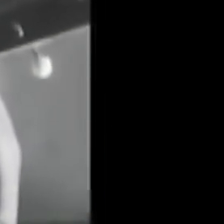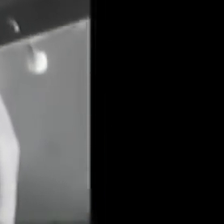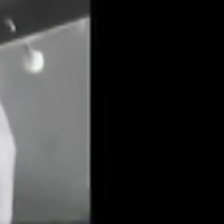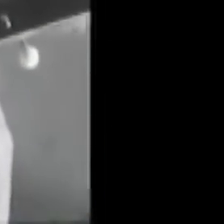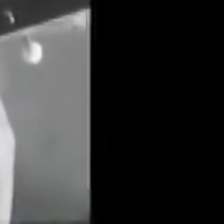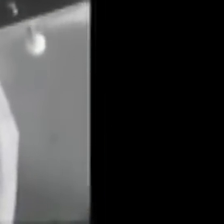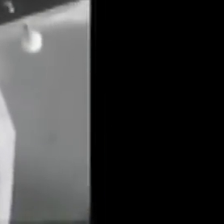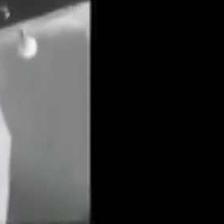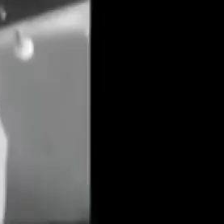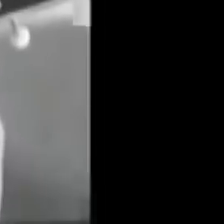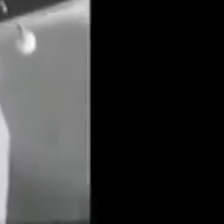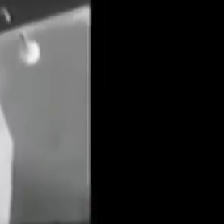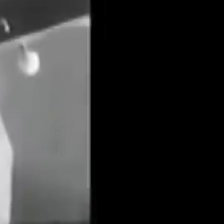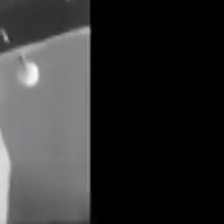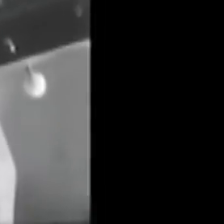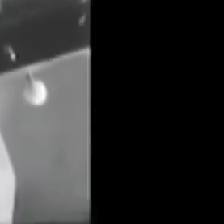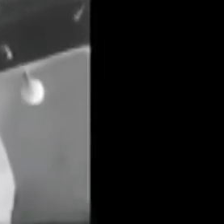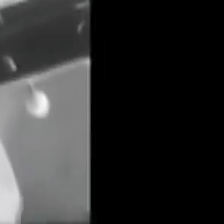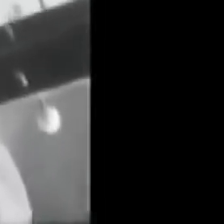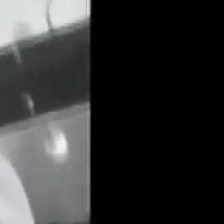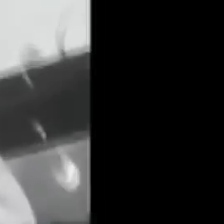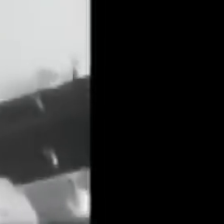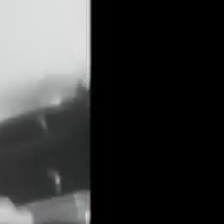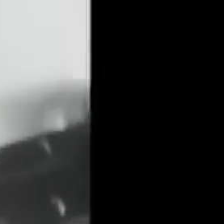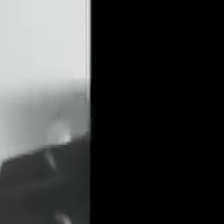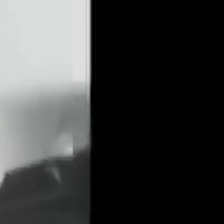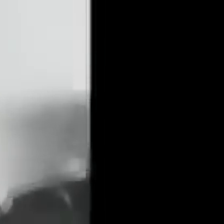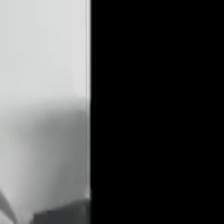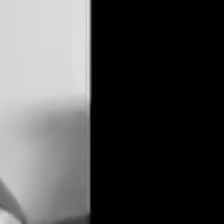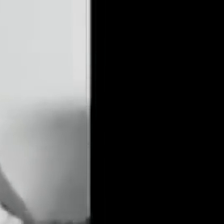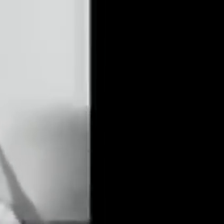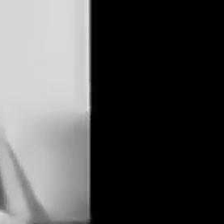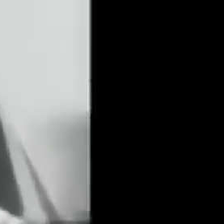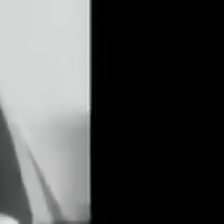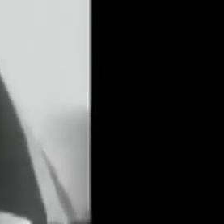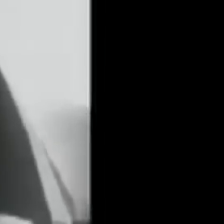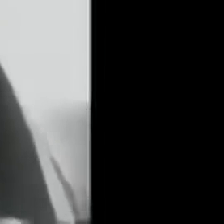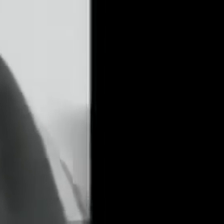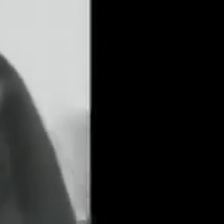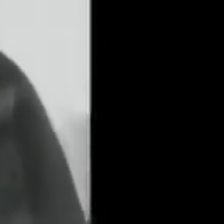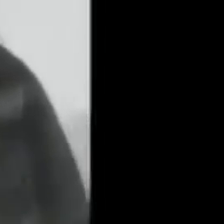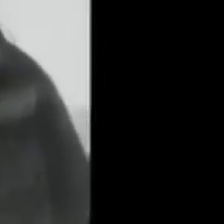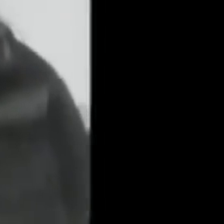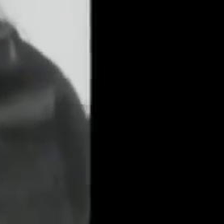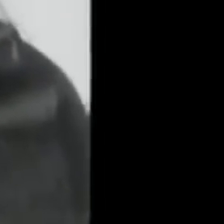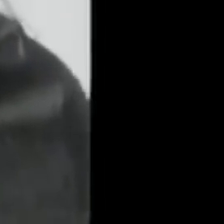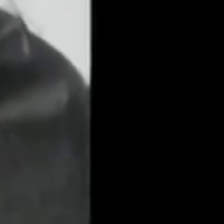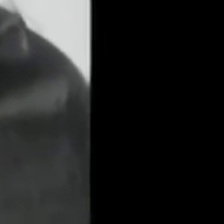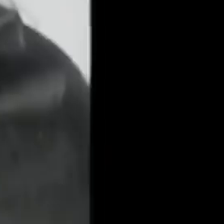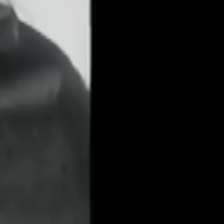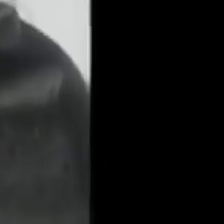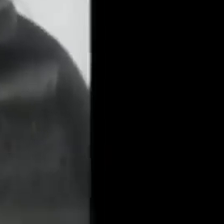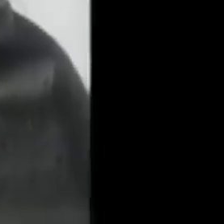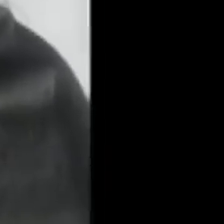lado amigo armando e o sol